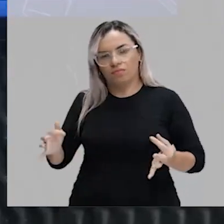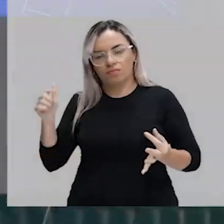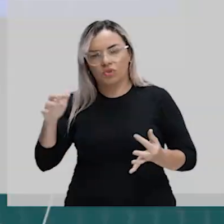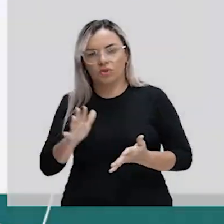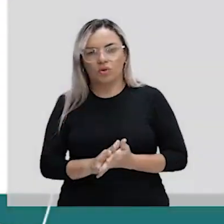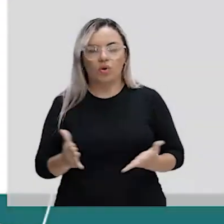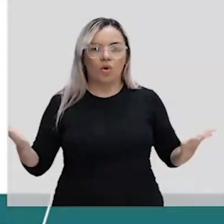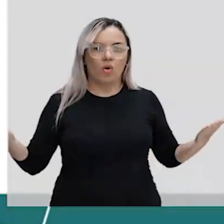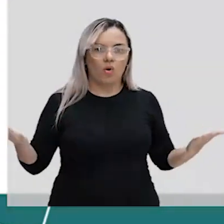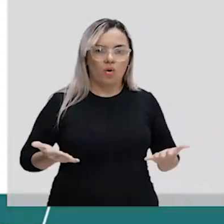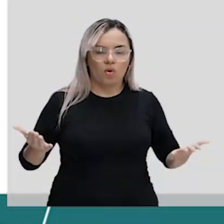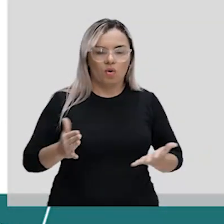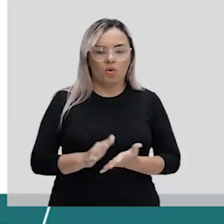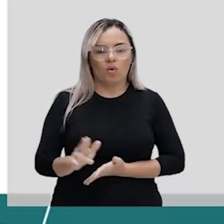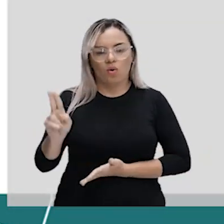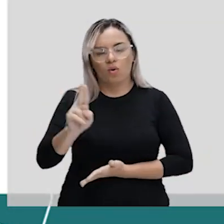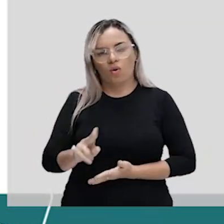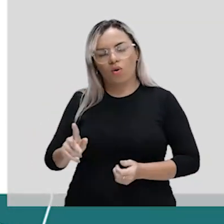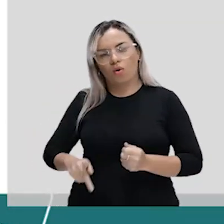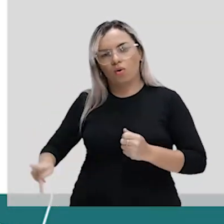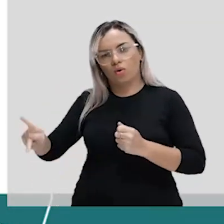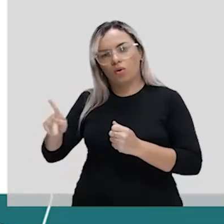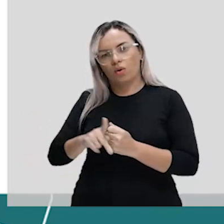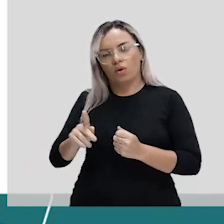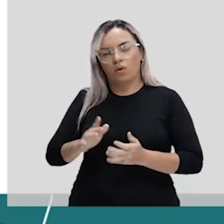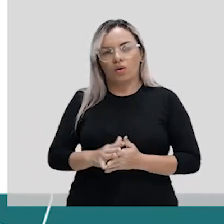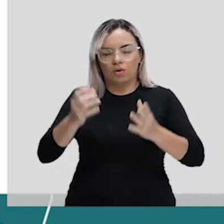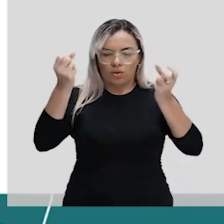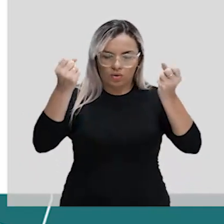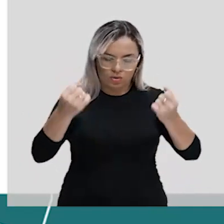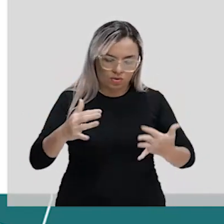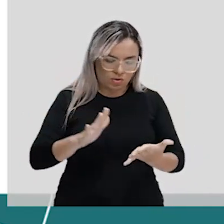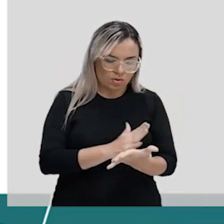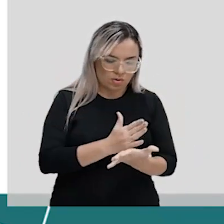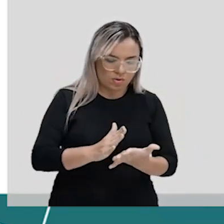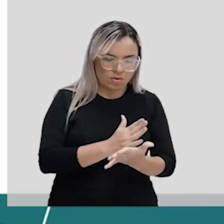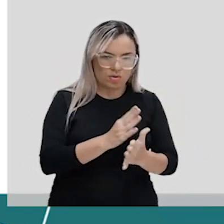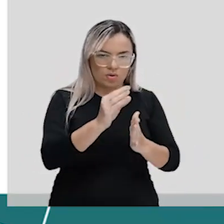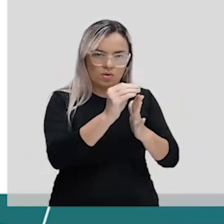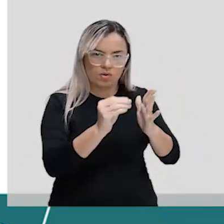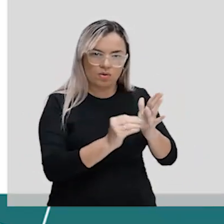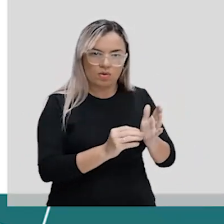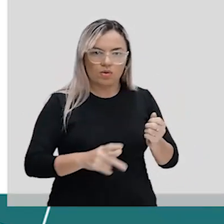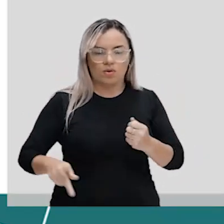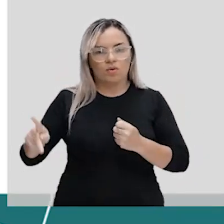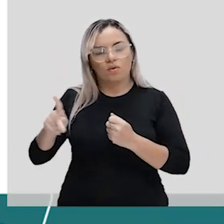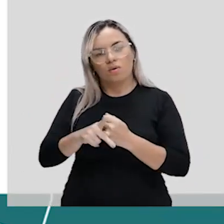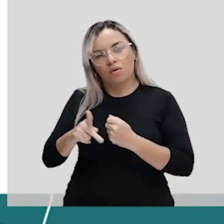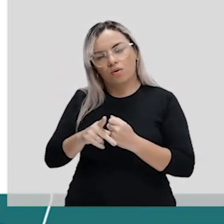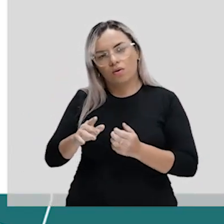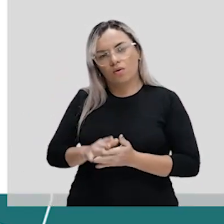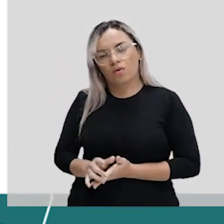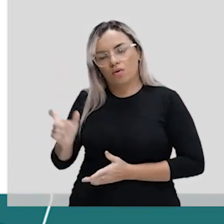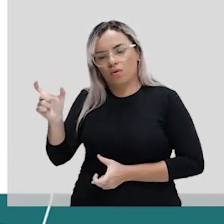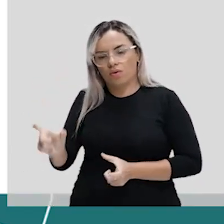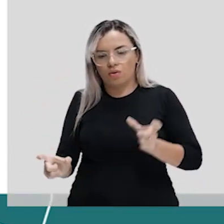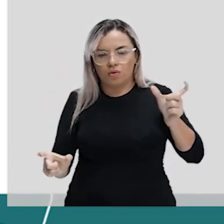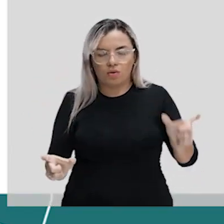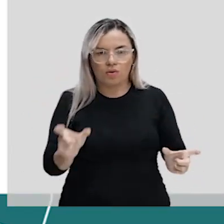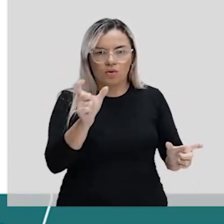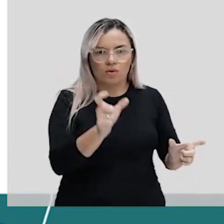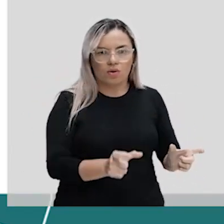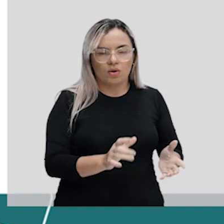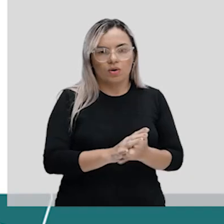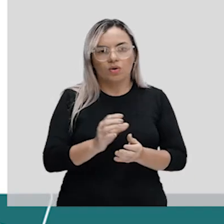vamos ver o uso dos pronomes, né? Nós estamos falando algumas aulas já sobre pronomes sujeitos, sobre pronomes